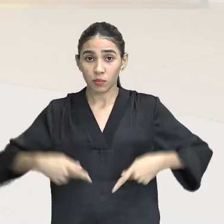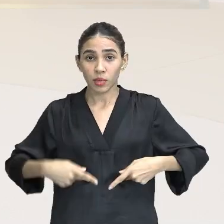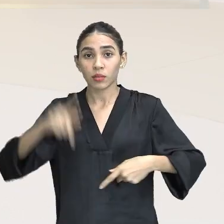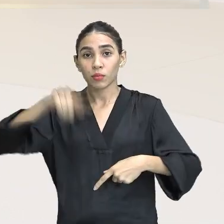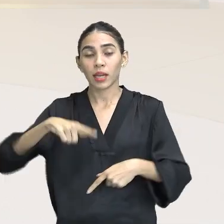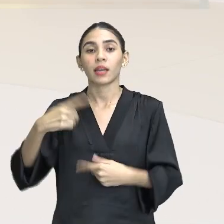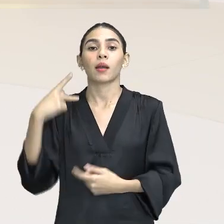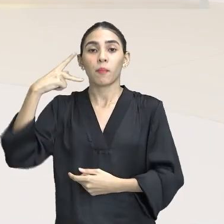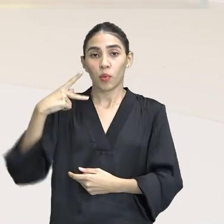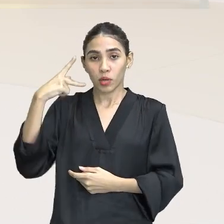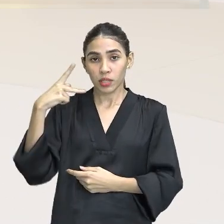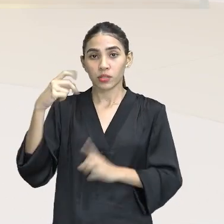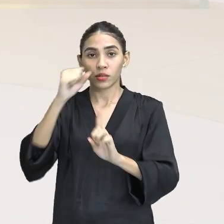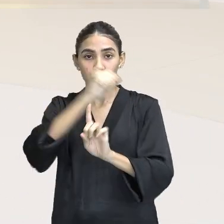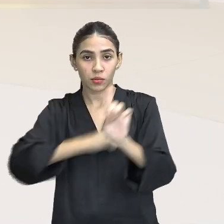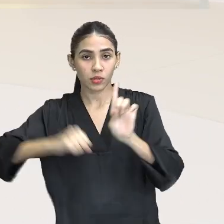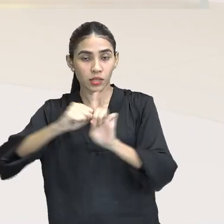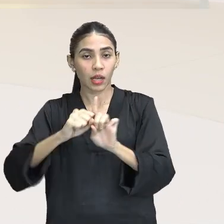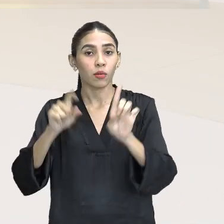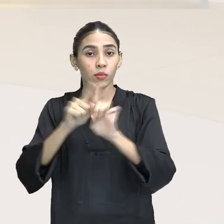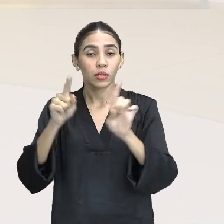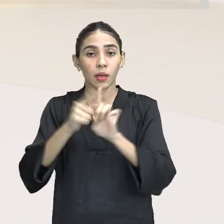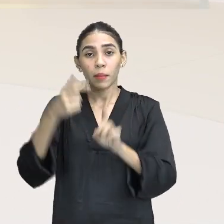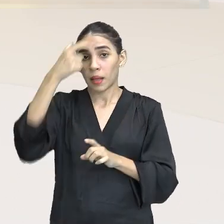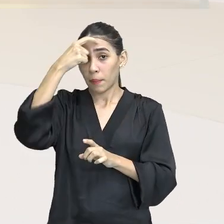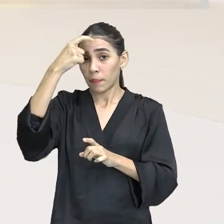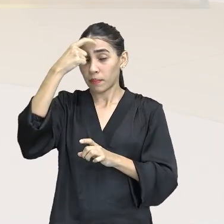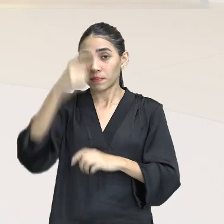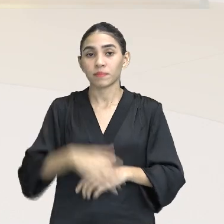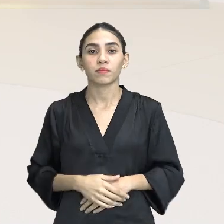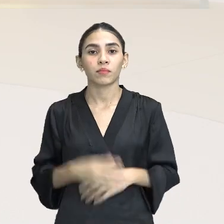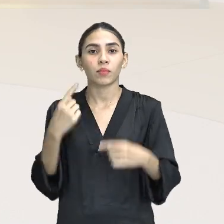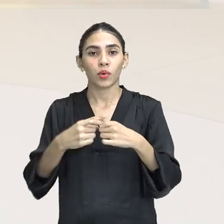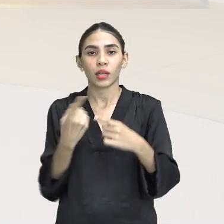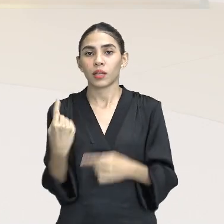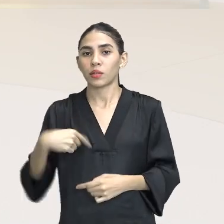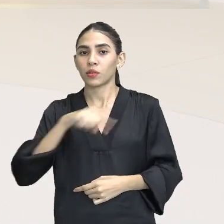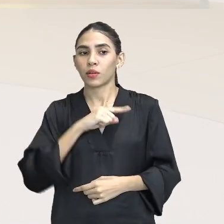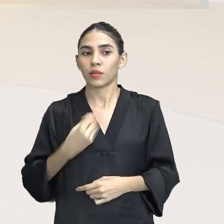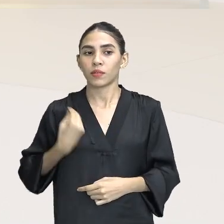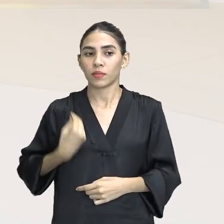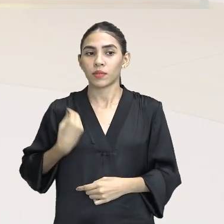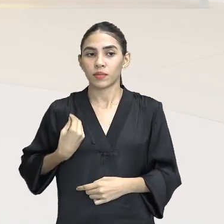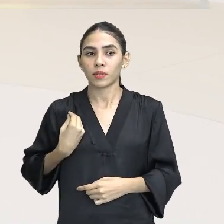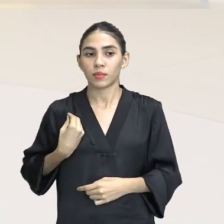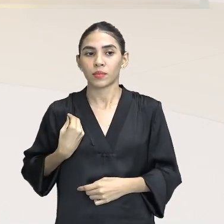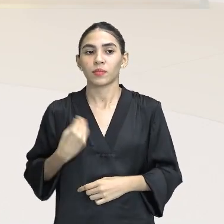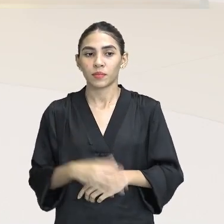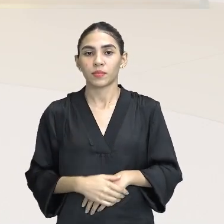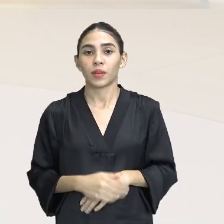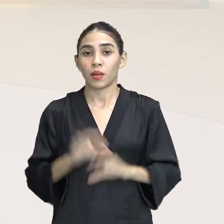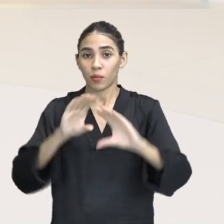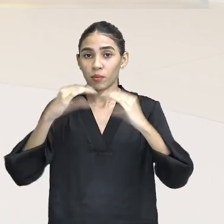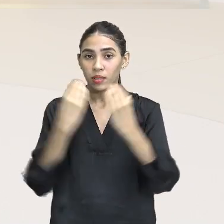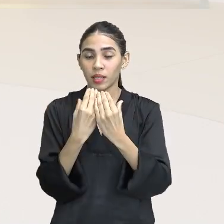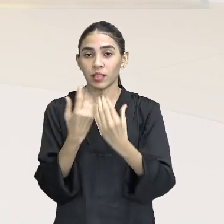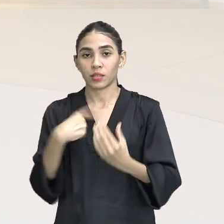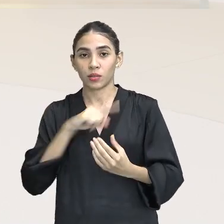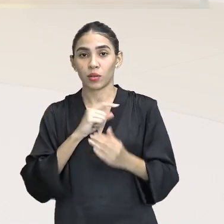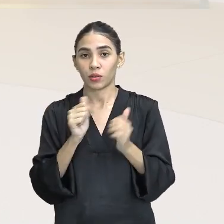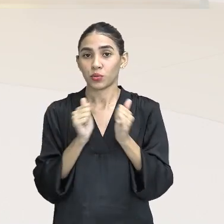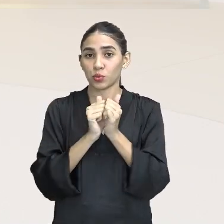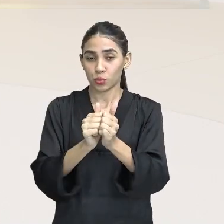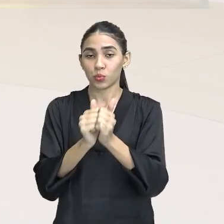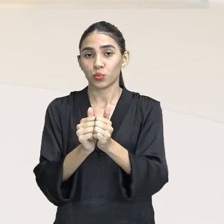político, social e racional. Por quê? Porque ele dizia que nós vivíamos aonde? Em comunidade, né? Nós vivíamos junto